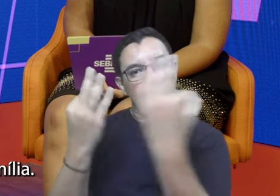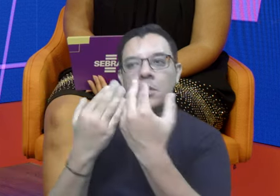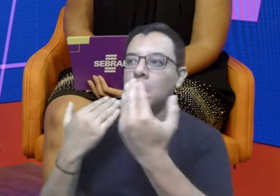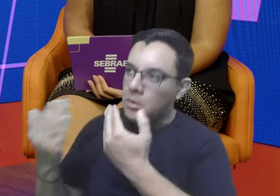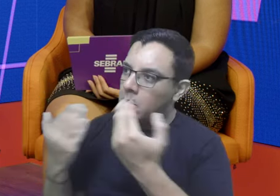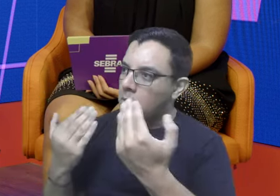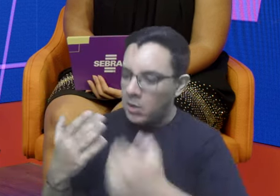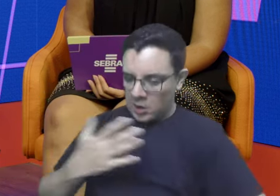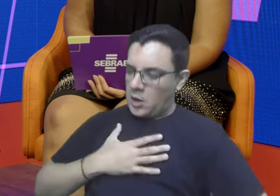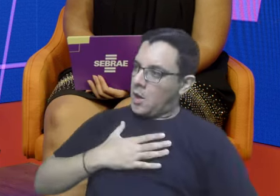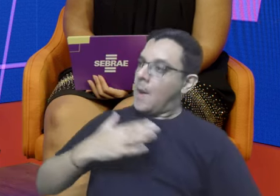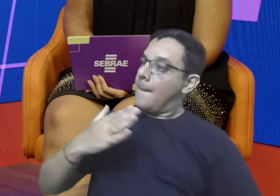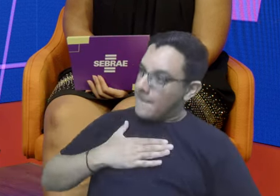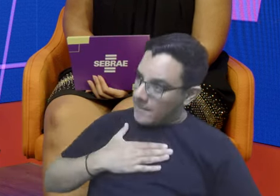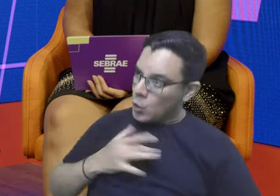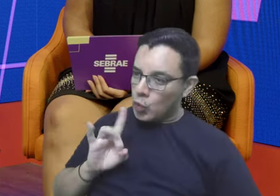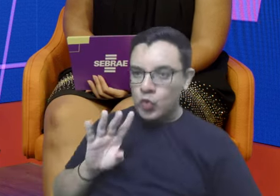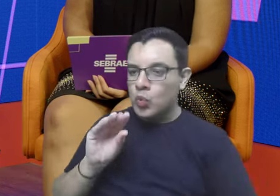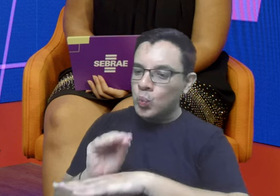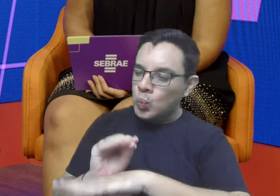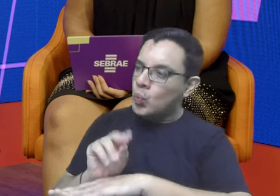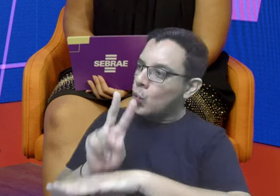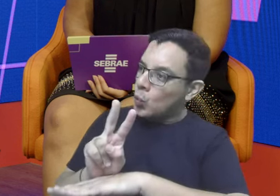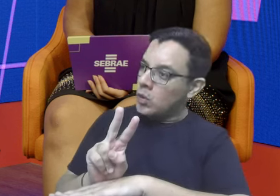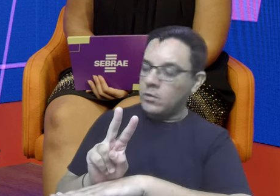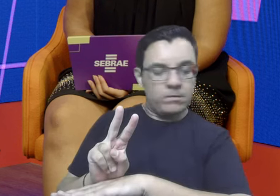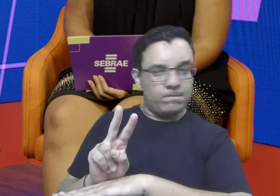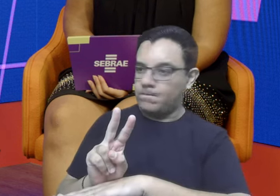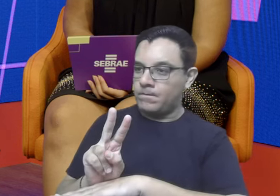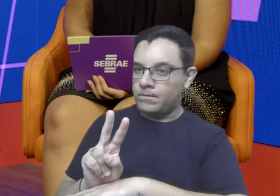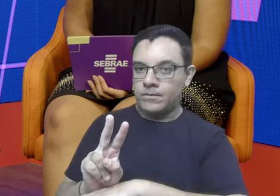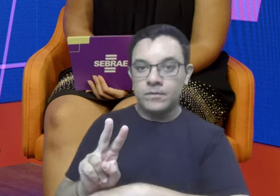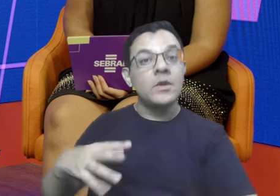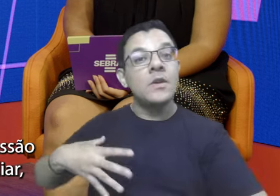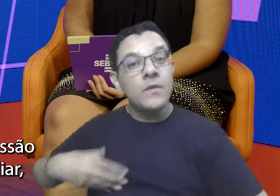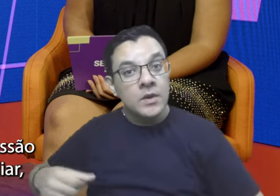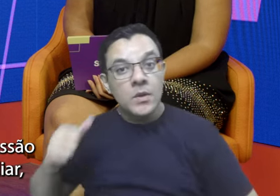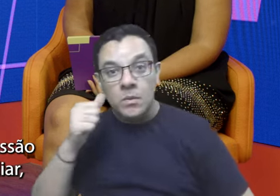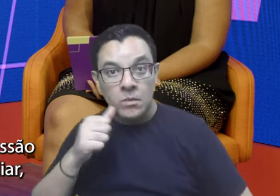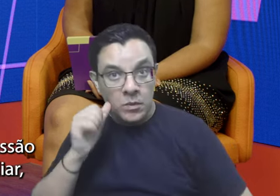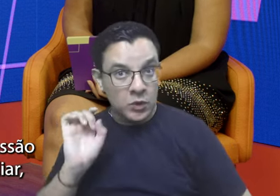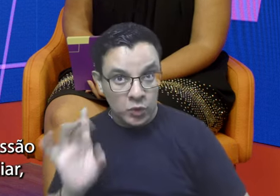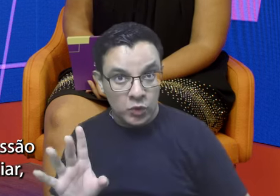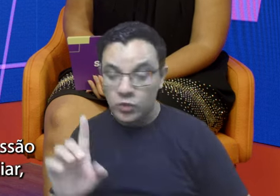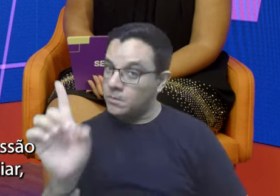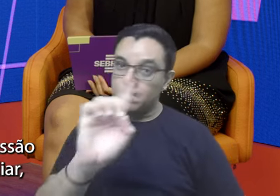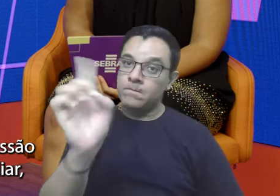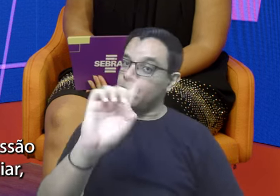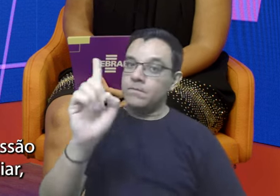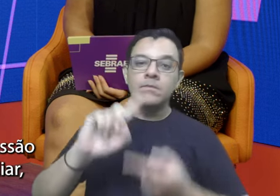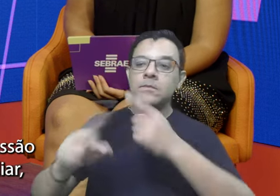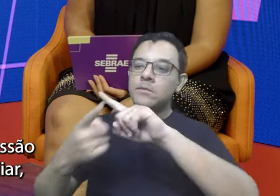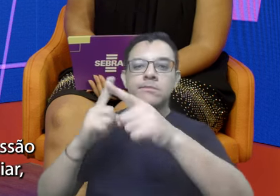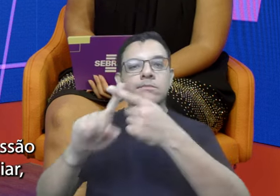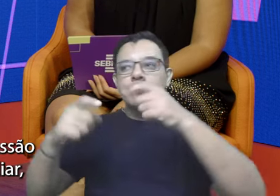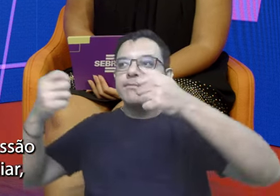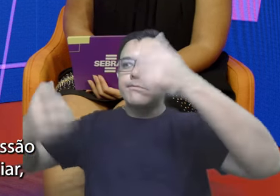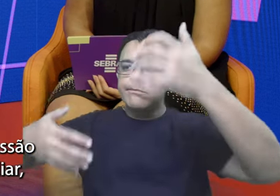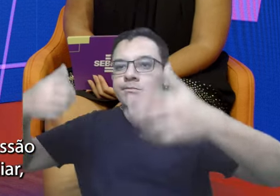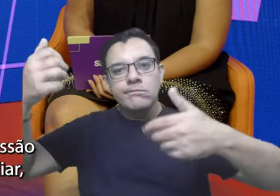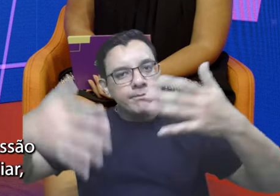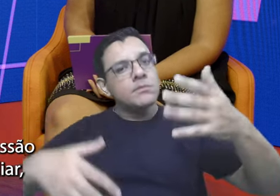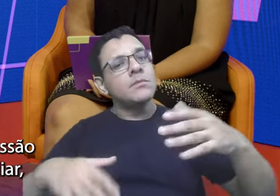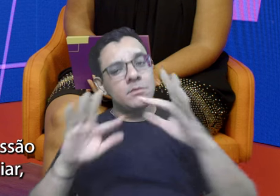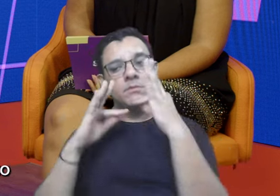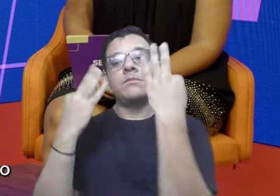família cuidado não é só meu não é só da da minha filha então Trazer isso pra discussão familiar pro